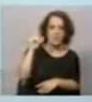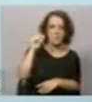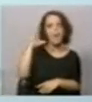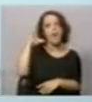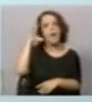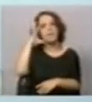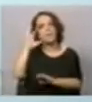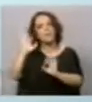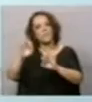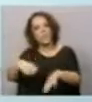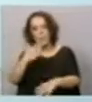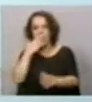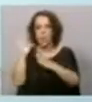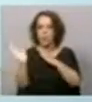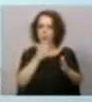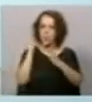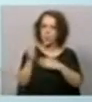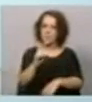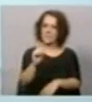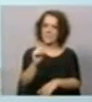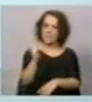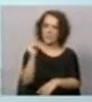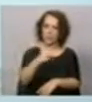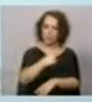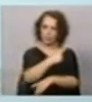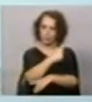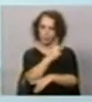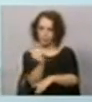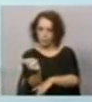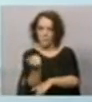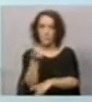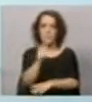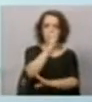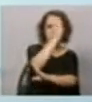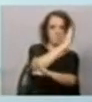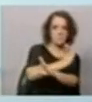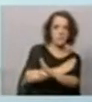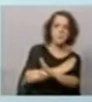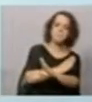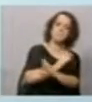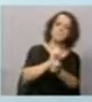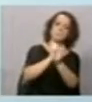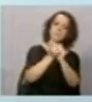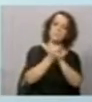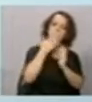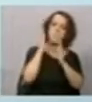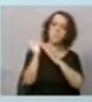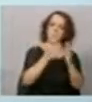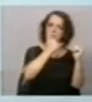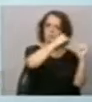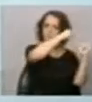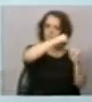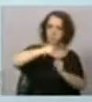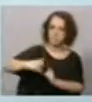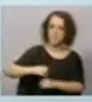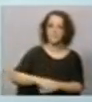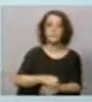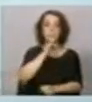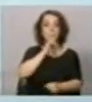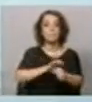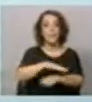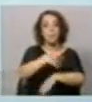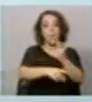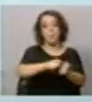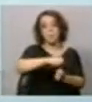até 60 km/h, e na faixa costeira ocidental, rodará temporariamente para noroeste. Quanto à agitação marítima, também aqui até 2